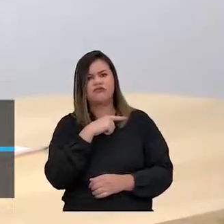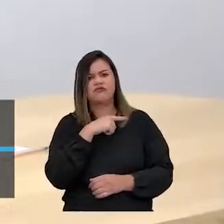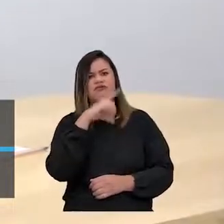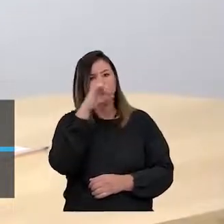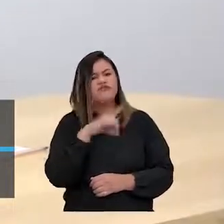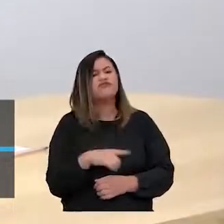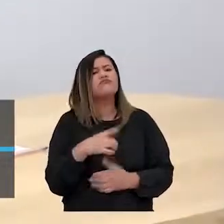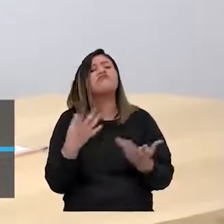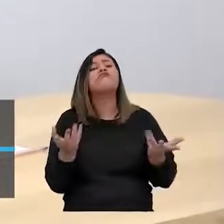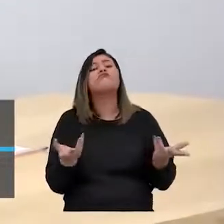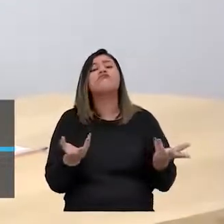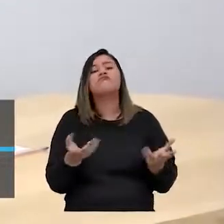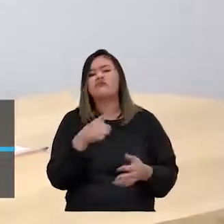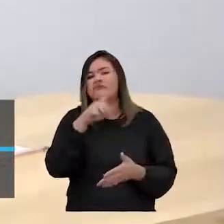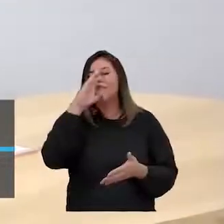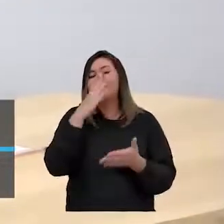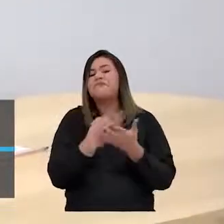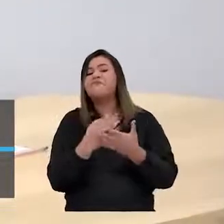acreditam que existe isso?